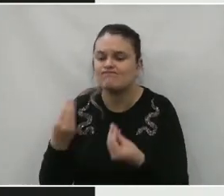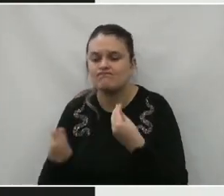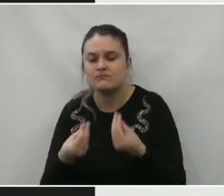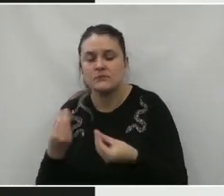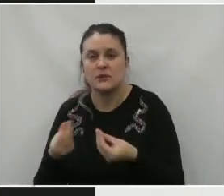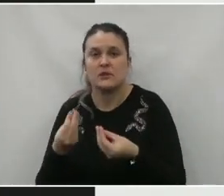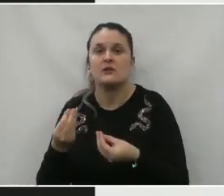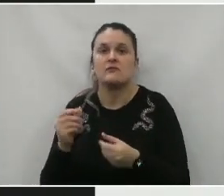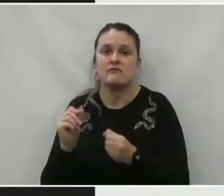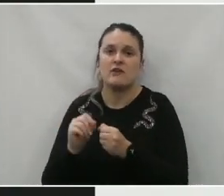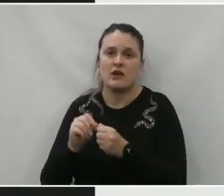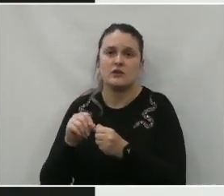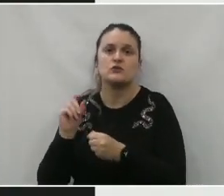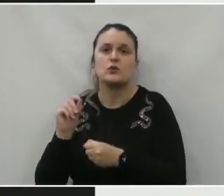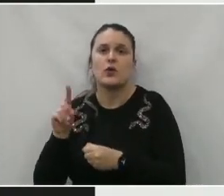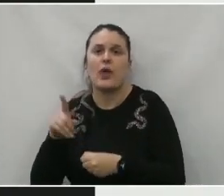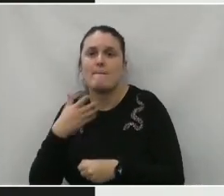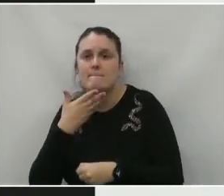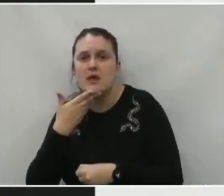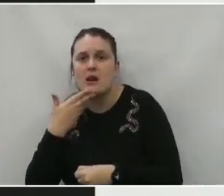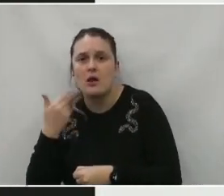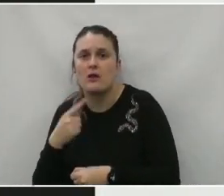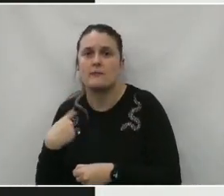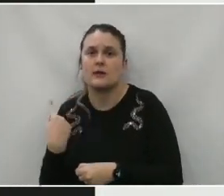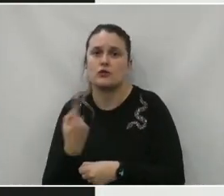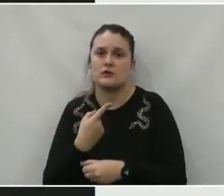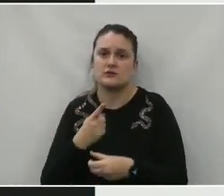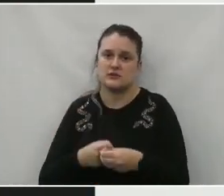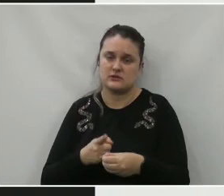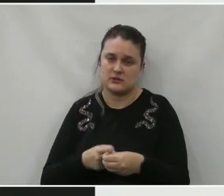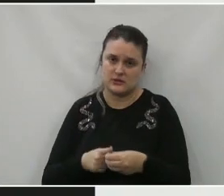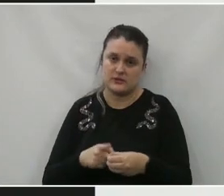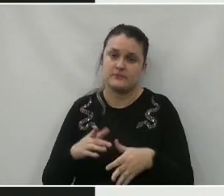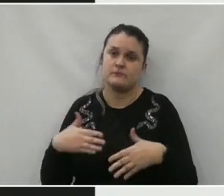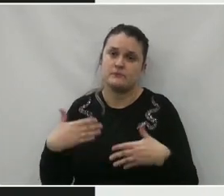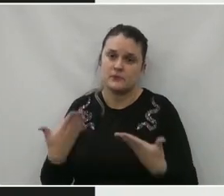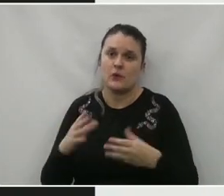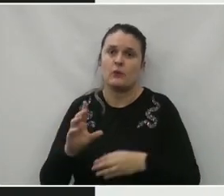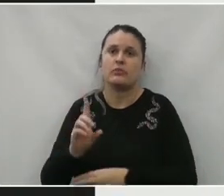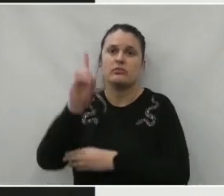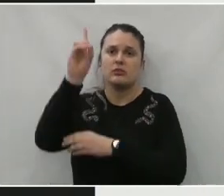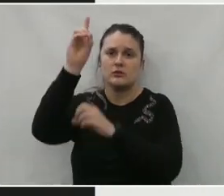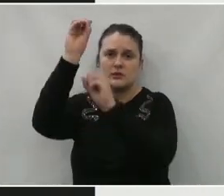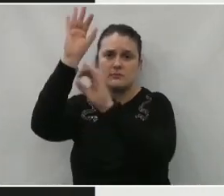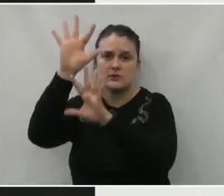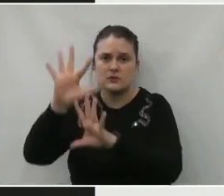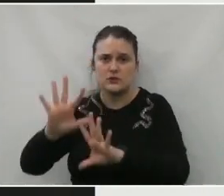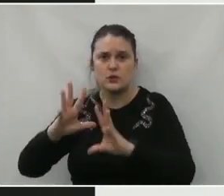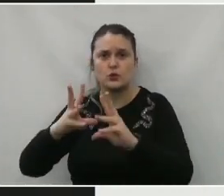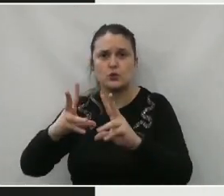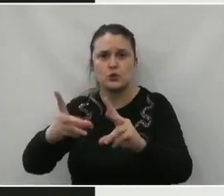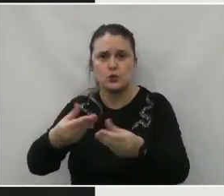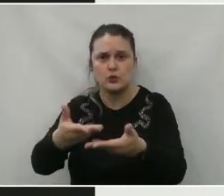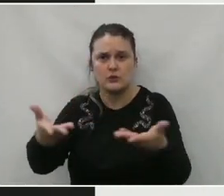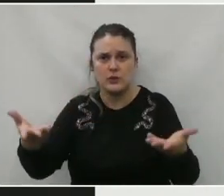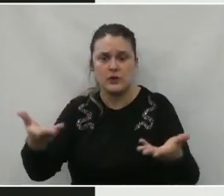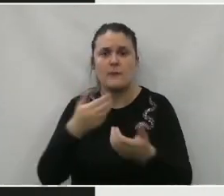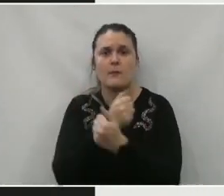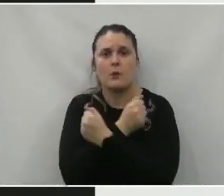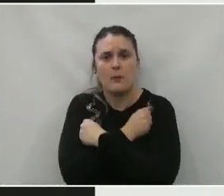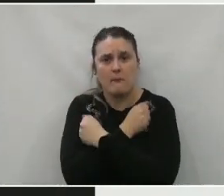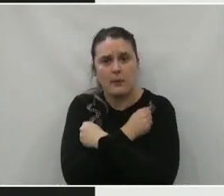estão fazendo o seu melhor pela nossa cidade. Então, que Deus abençoe a todos. Fica aqui o